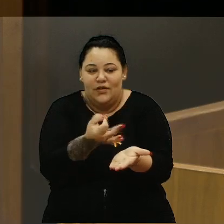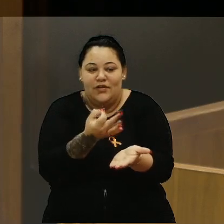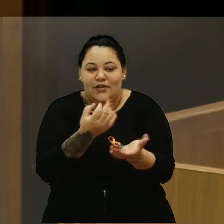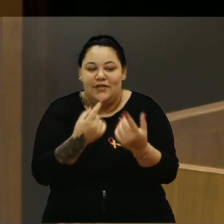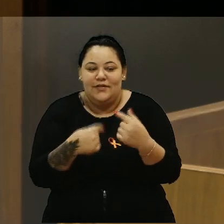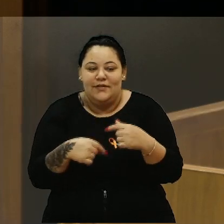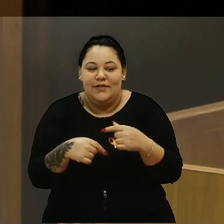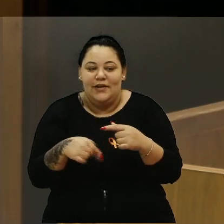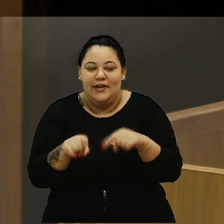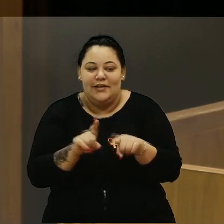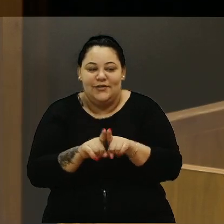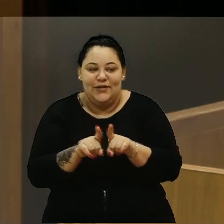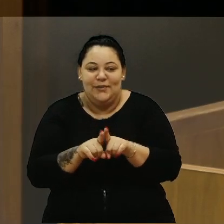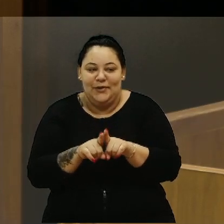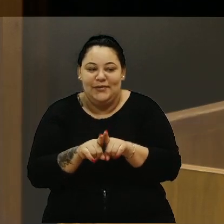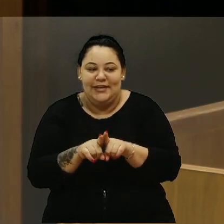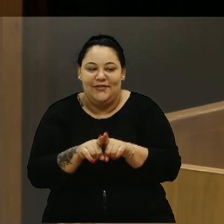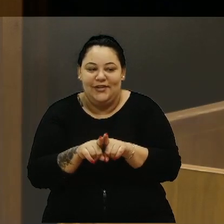tem explicação nenhuma.